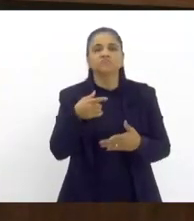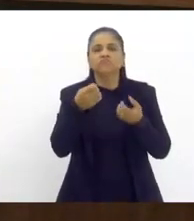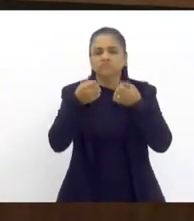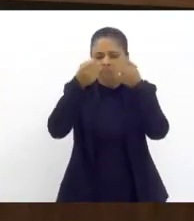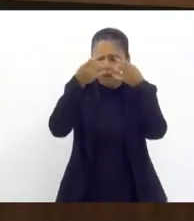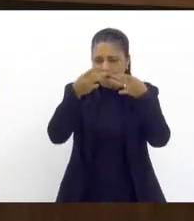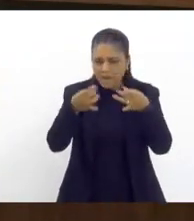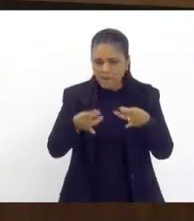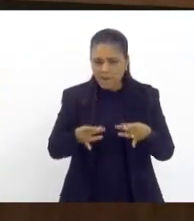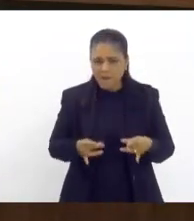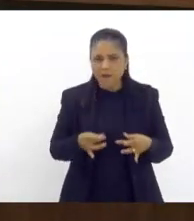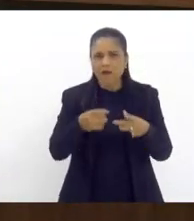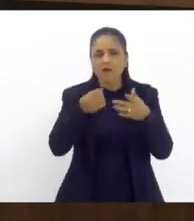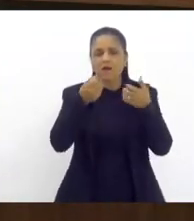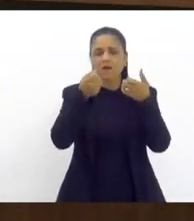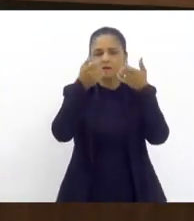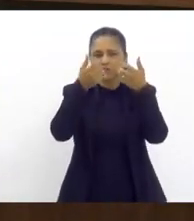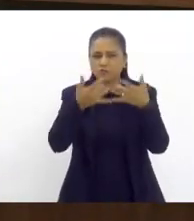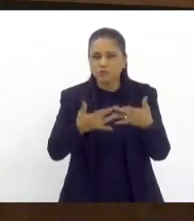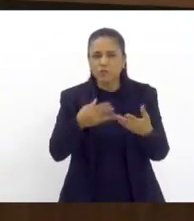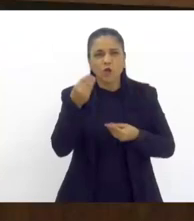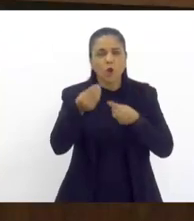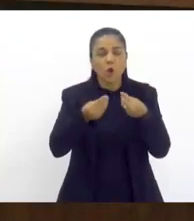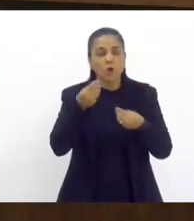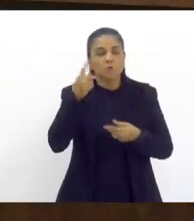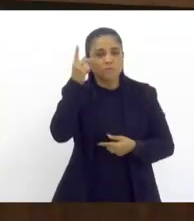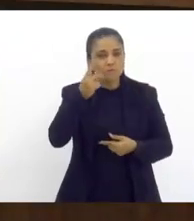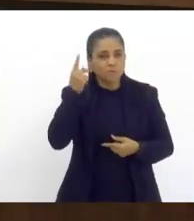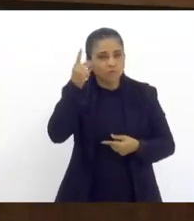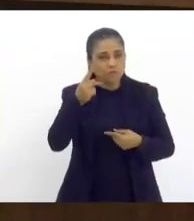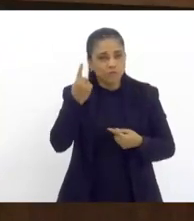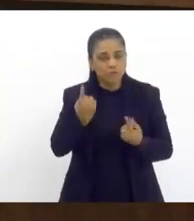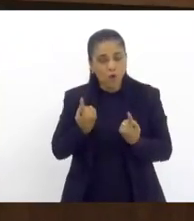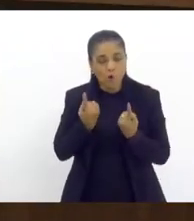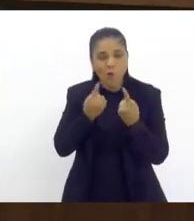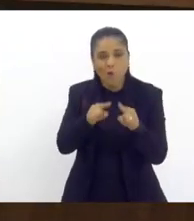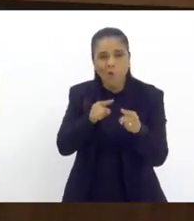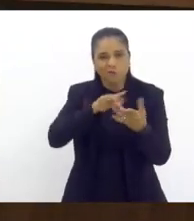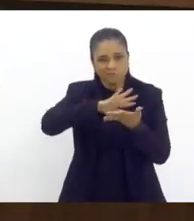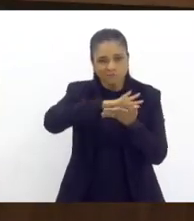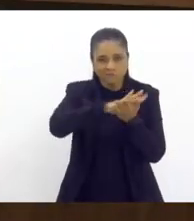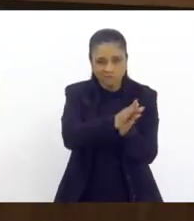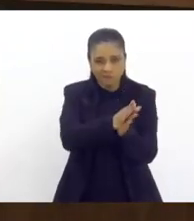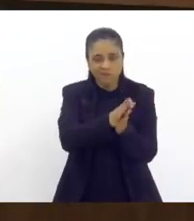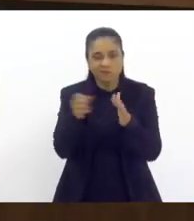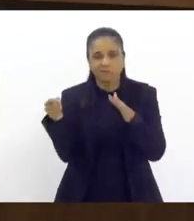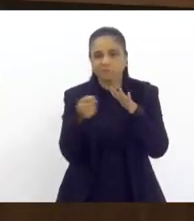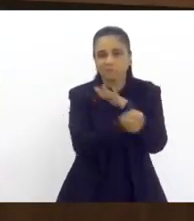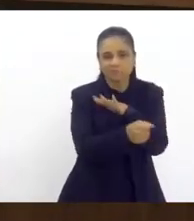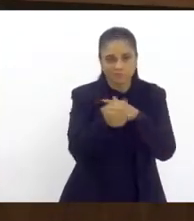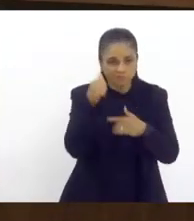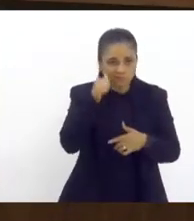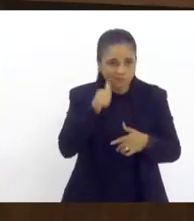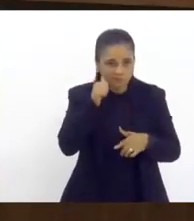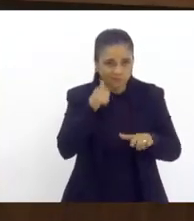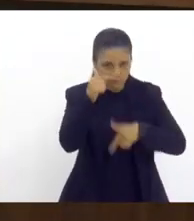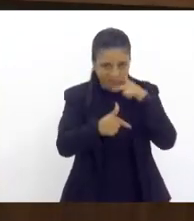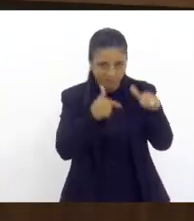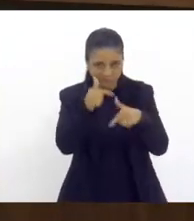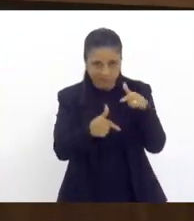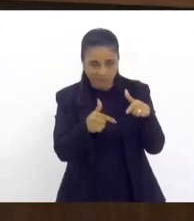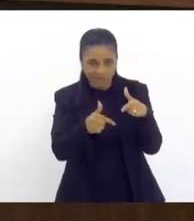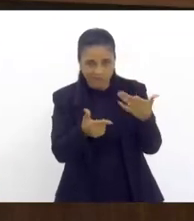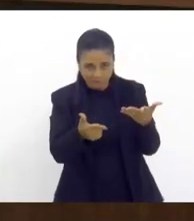um elemento central hoje na política de combate à discriminação das mulheres no mercado de trabalho.